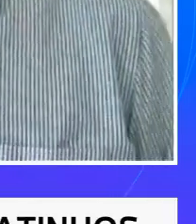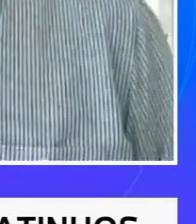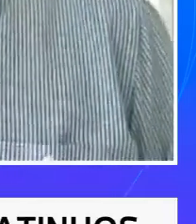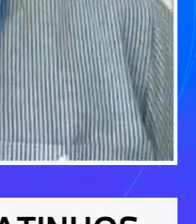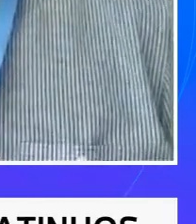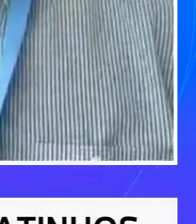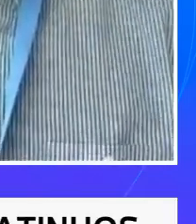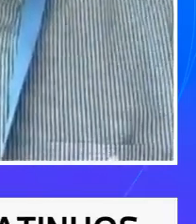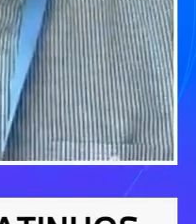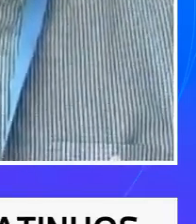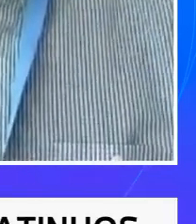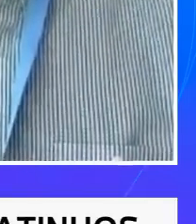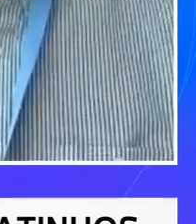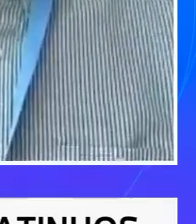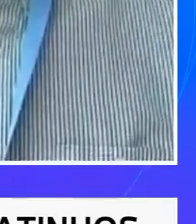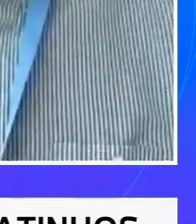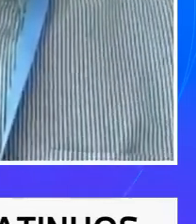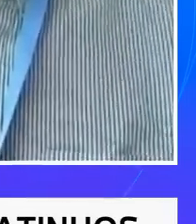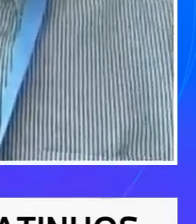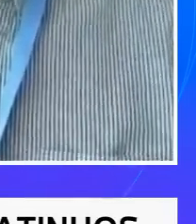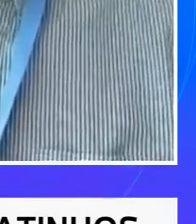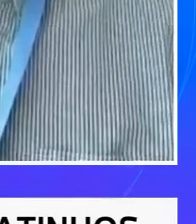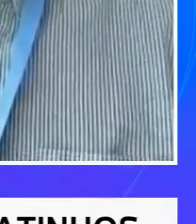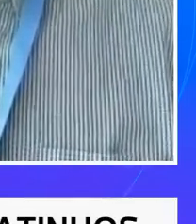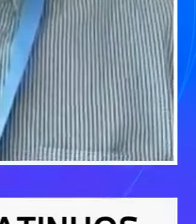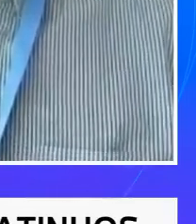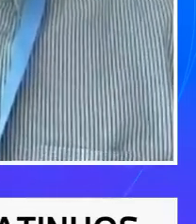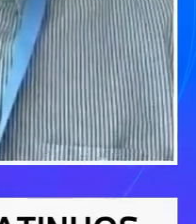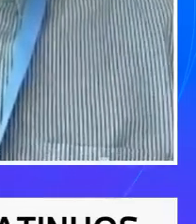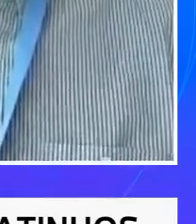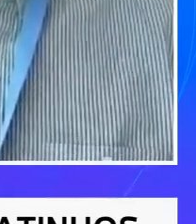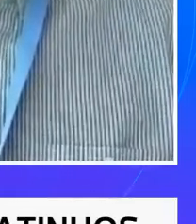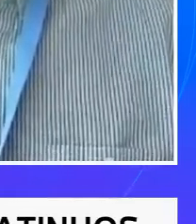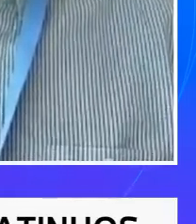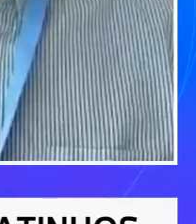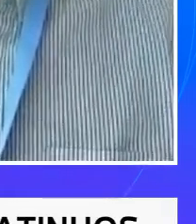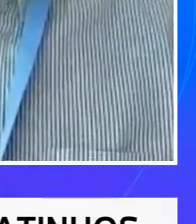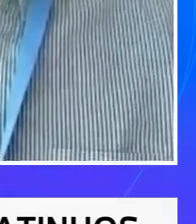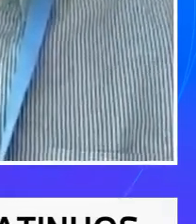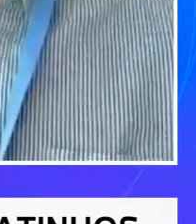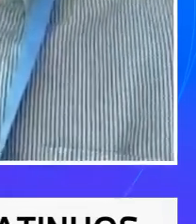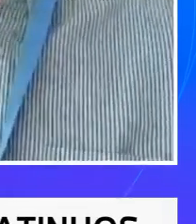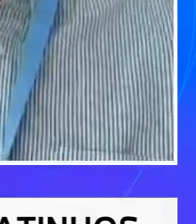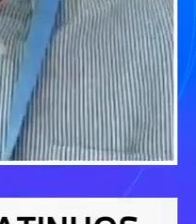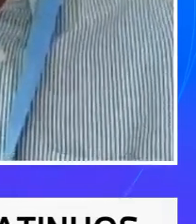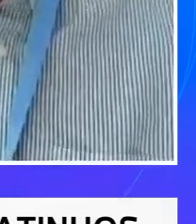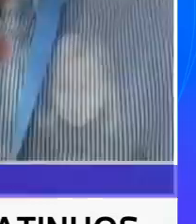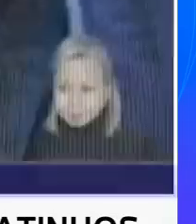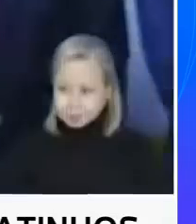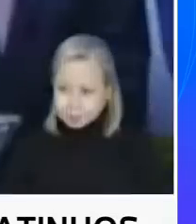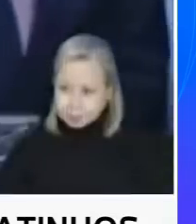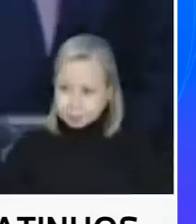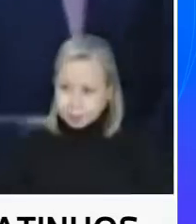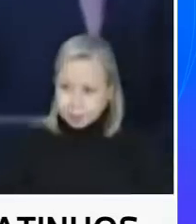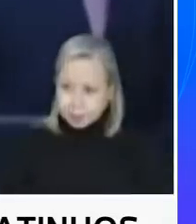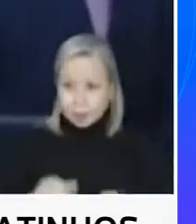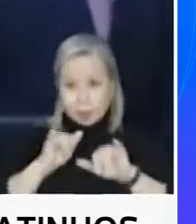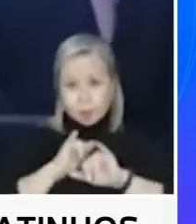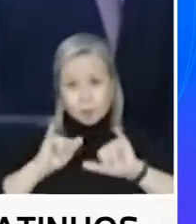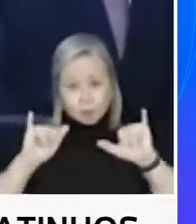que fez delação premiada e tudo mais vamos ouvir o que disse Geral do Alckmin ontem a respeito da viagem de Lula